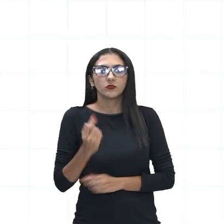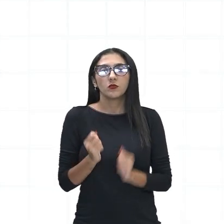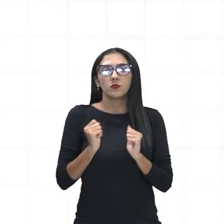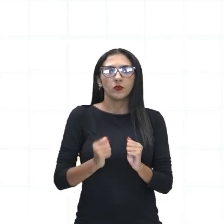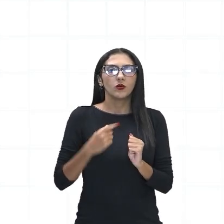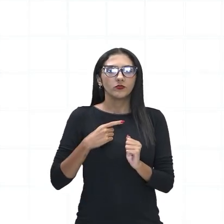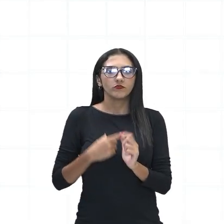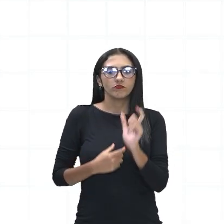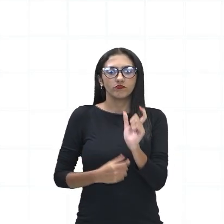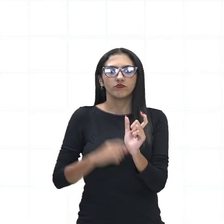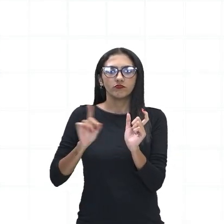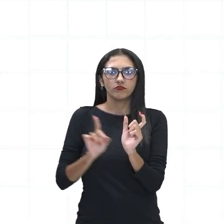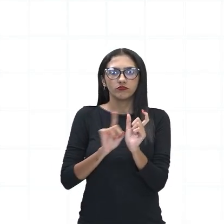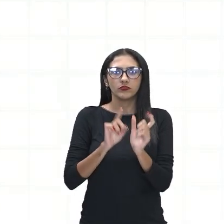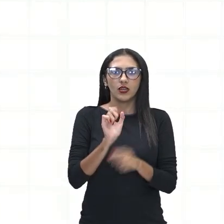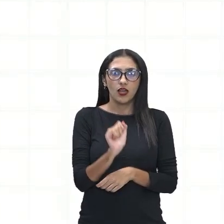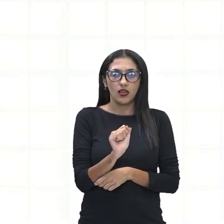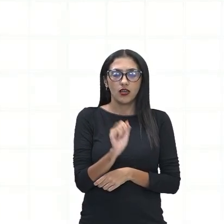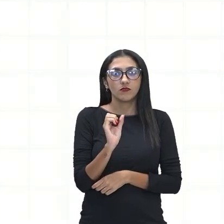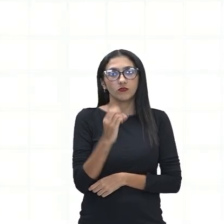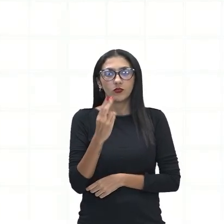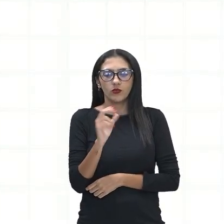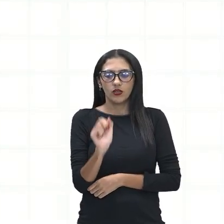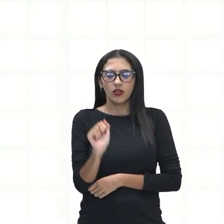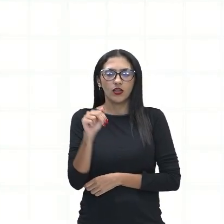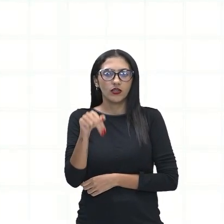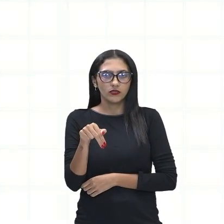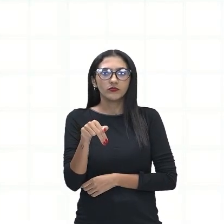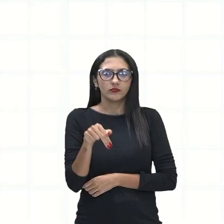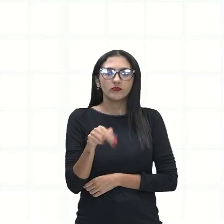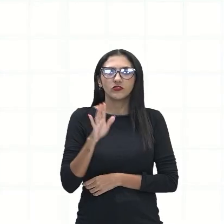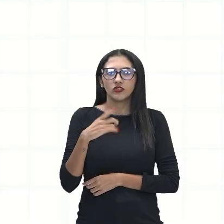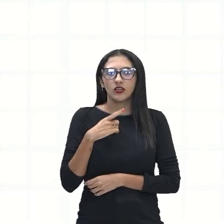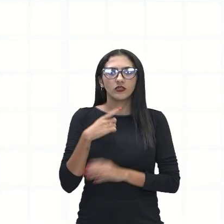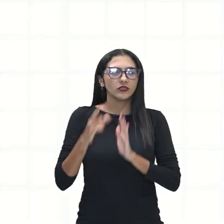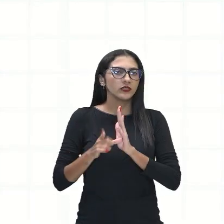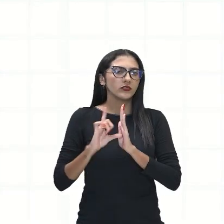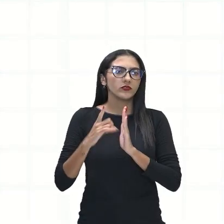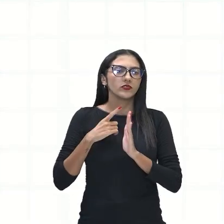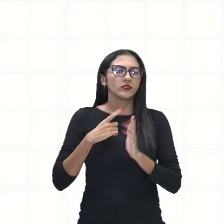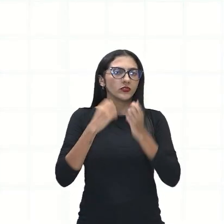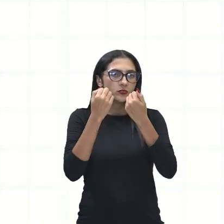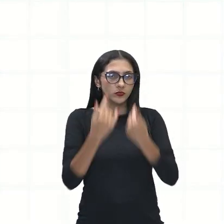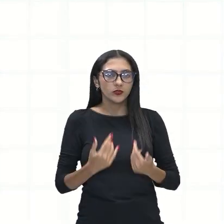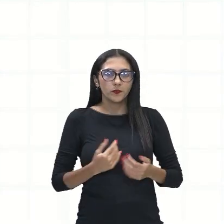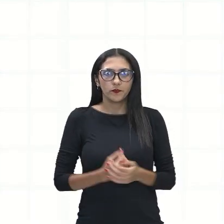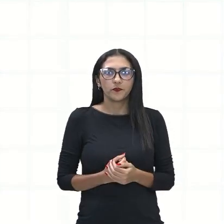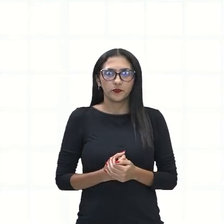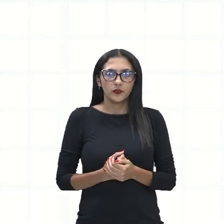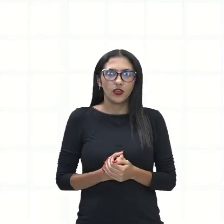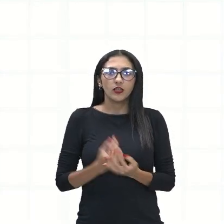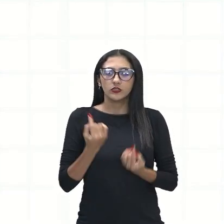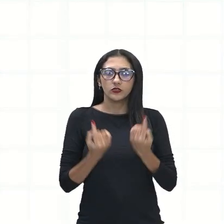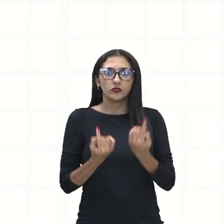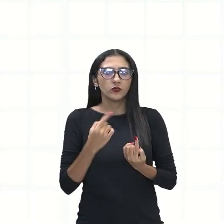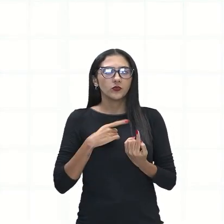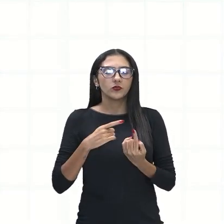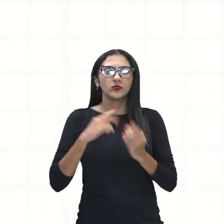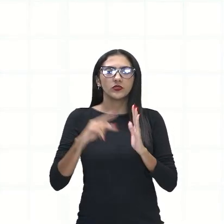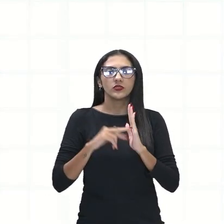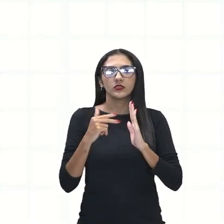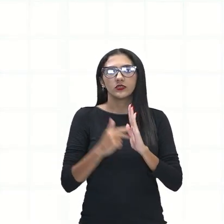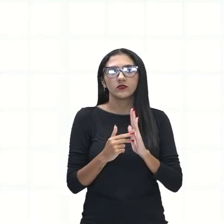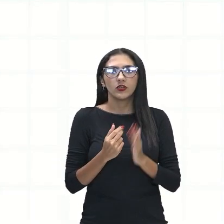an. Nós falamos sobre isso já na aula. A ou an, os dois vão significar um